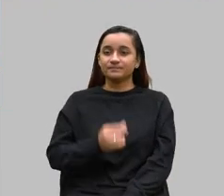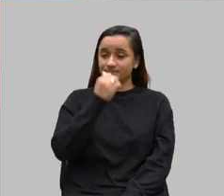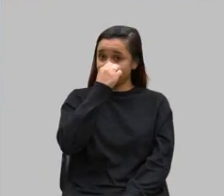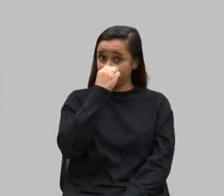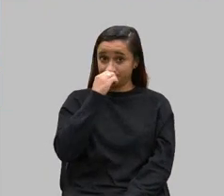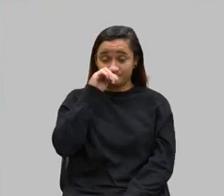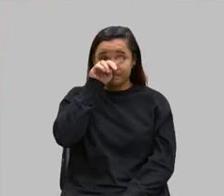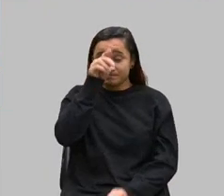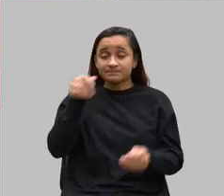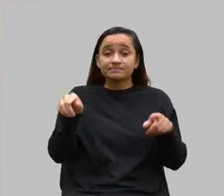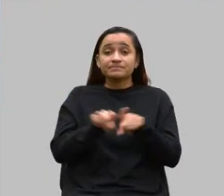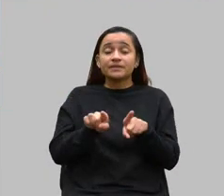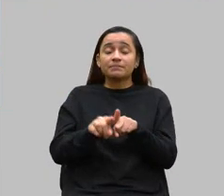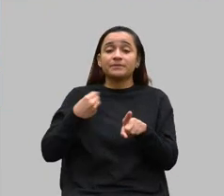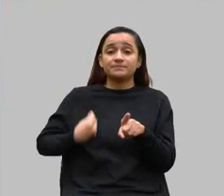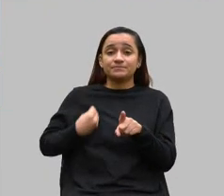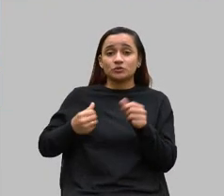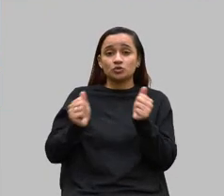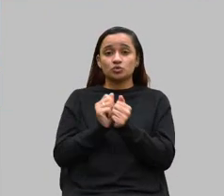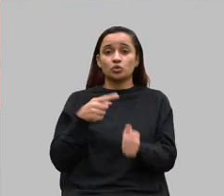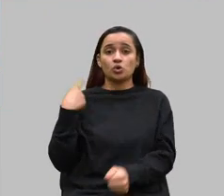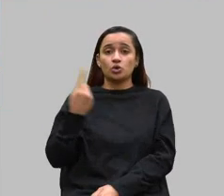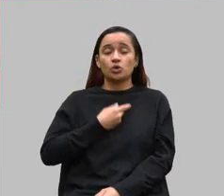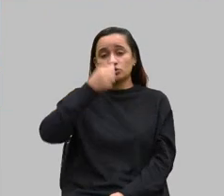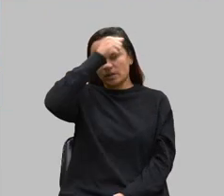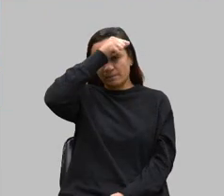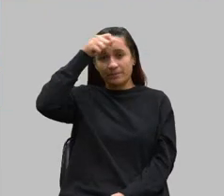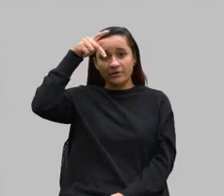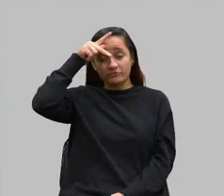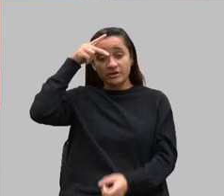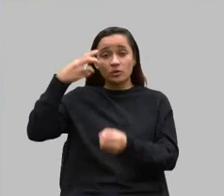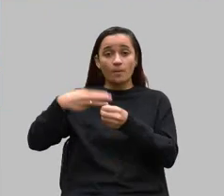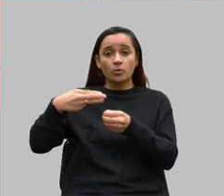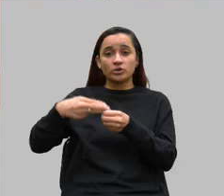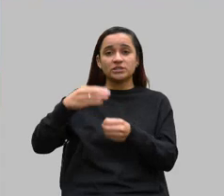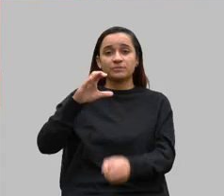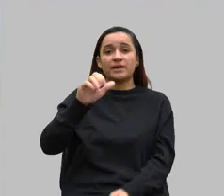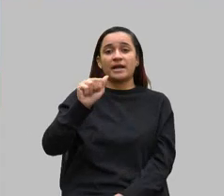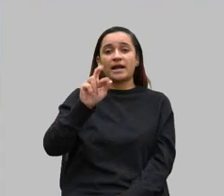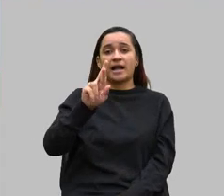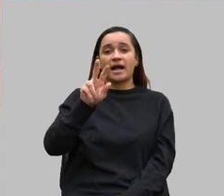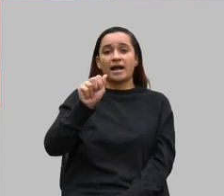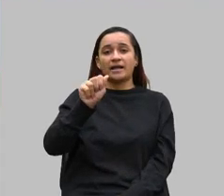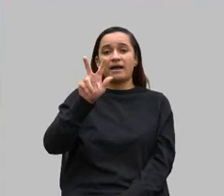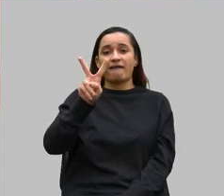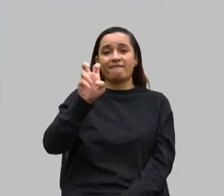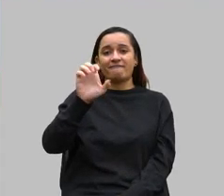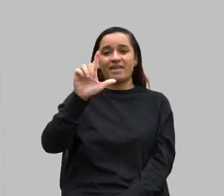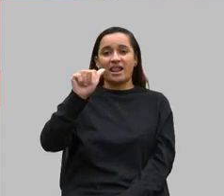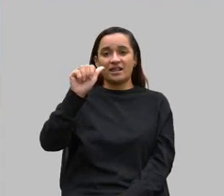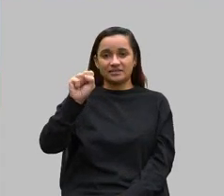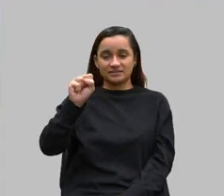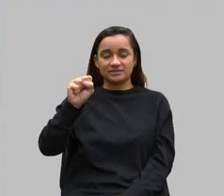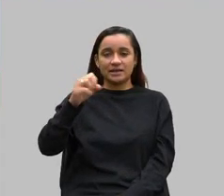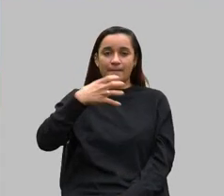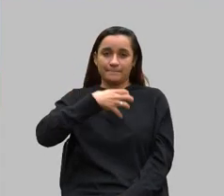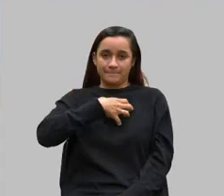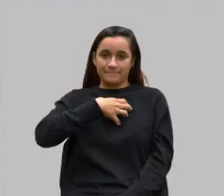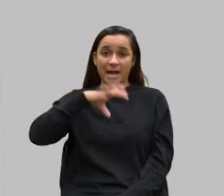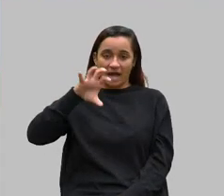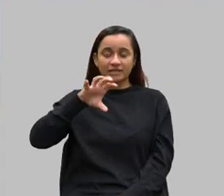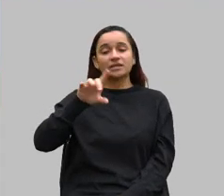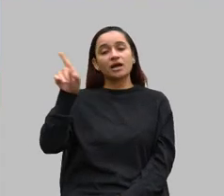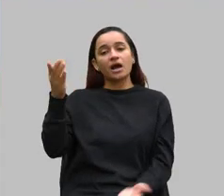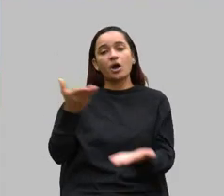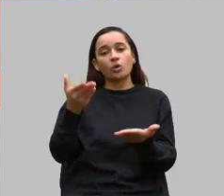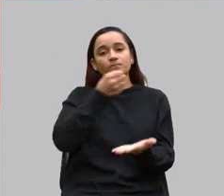está conosco também o prefeito do município de Caravelas do Estado da Bahia passamos a palavra a Silvio